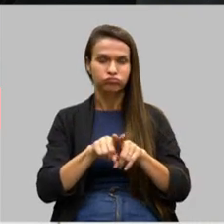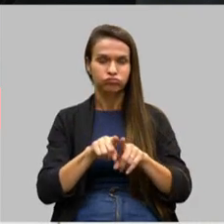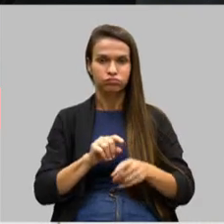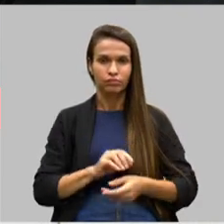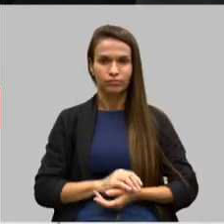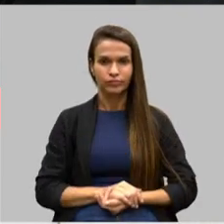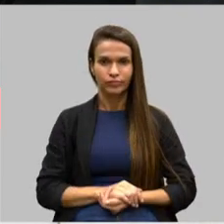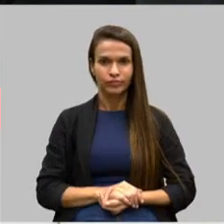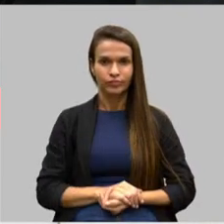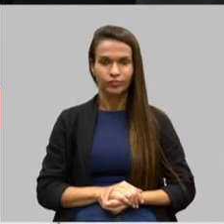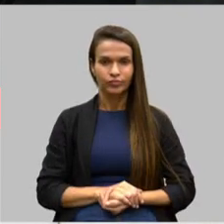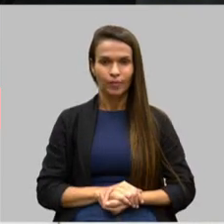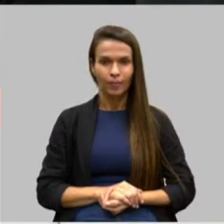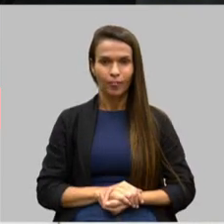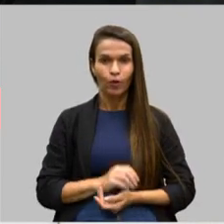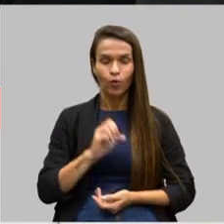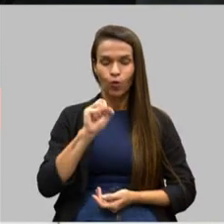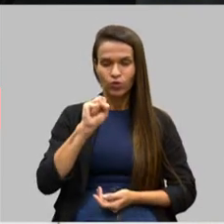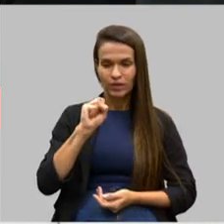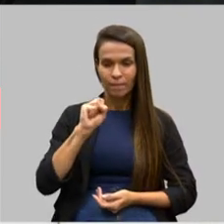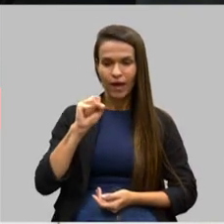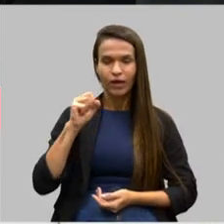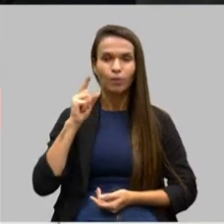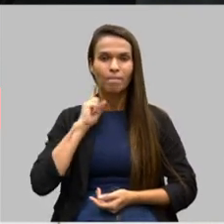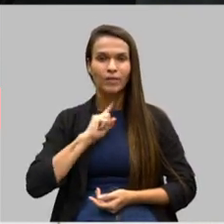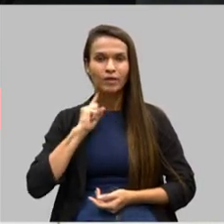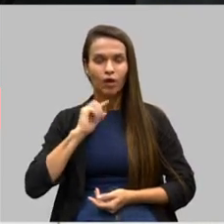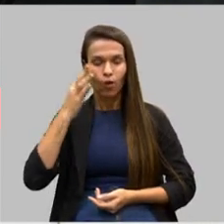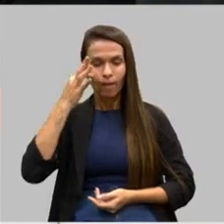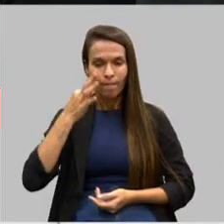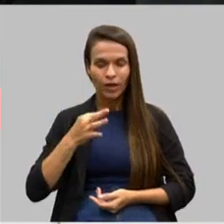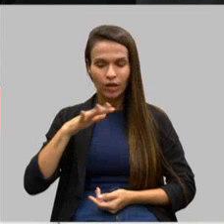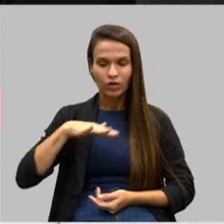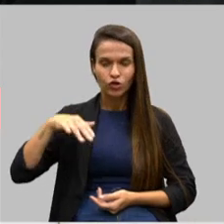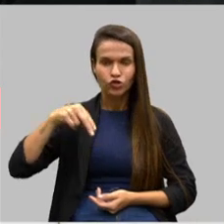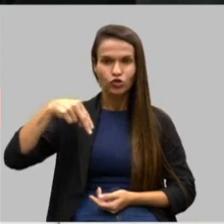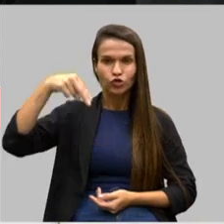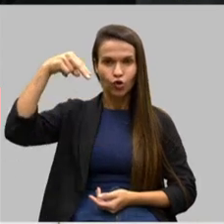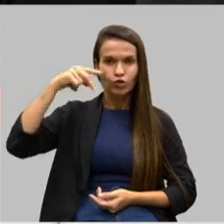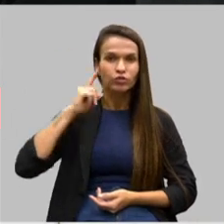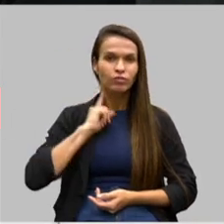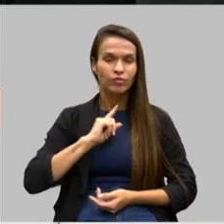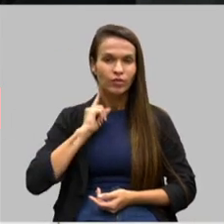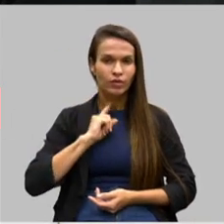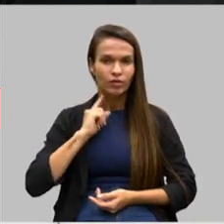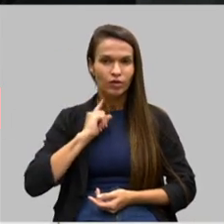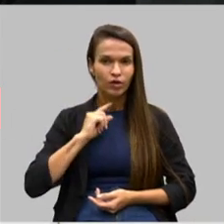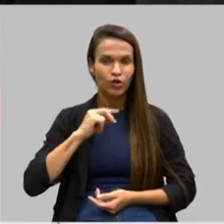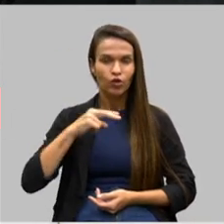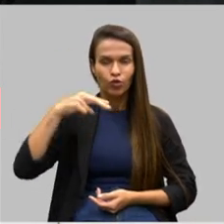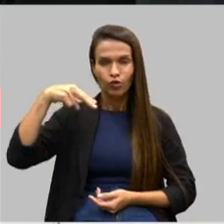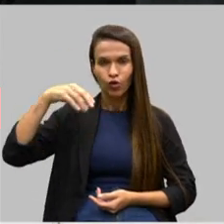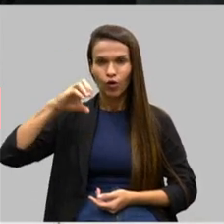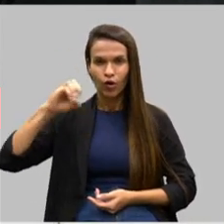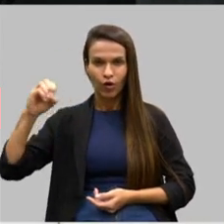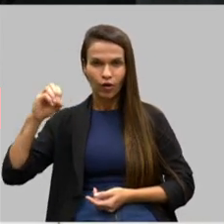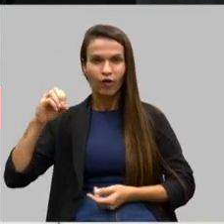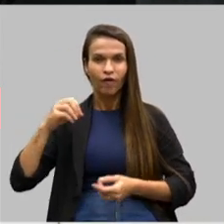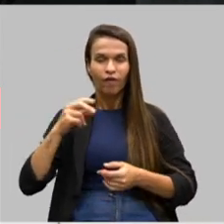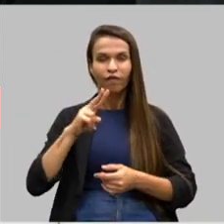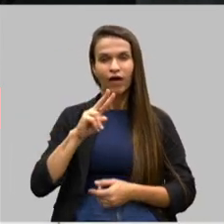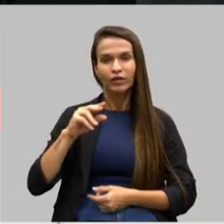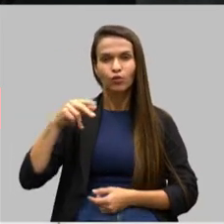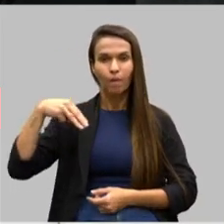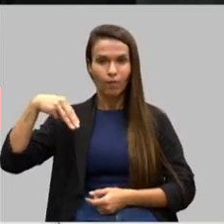O semiárido mineiro compreende as regiões do norte de Minas, Vale do Jequitinhonha, noroeste de Minas, Vale do Mucuri, do Rio Doce,